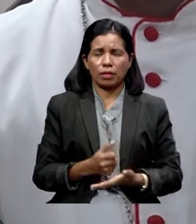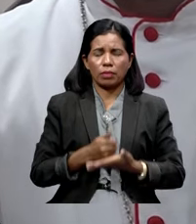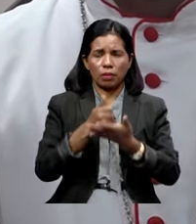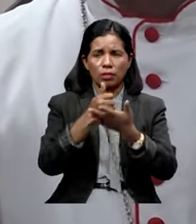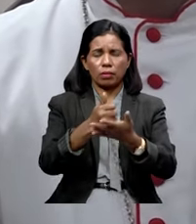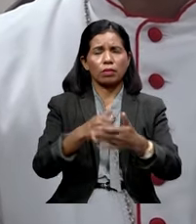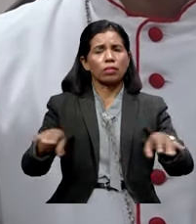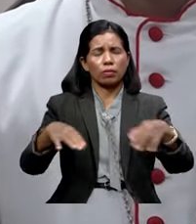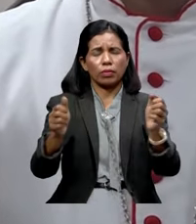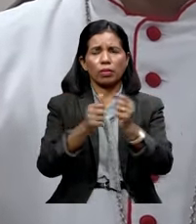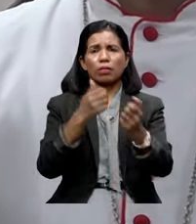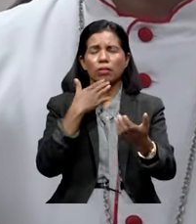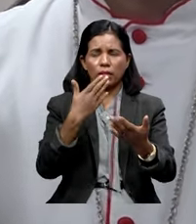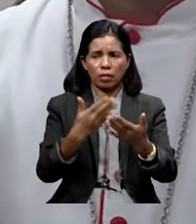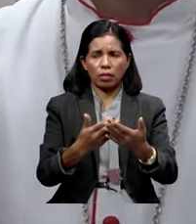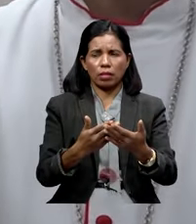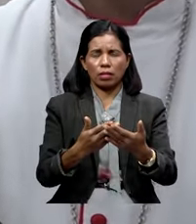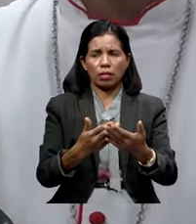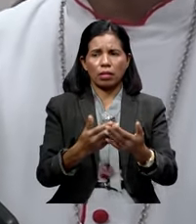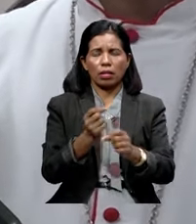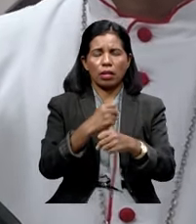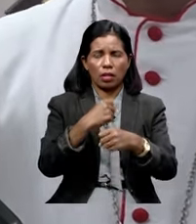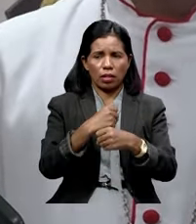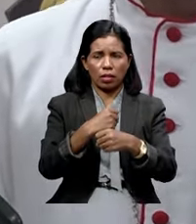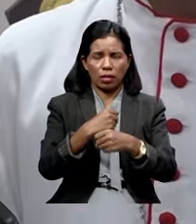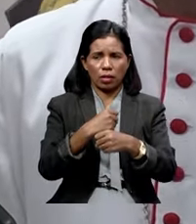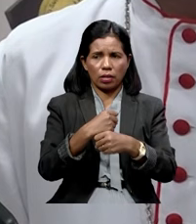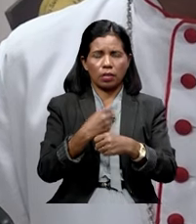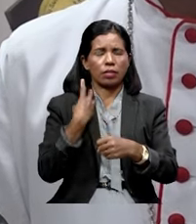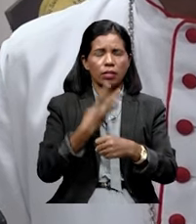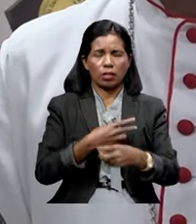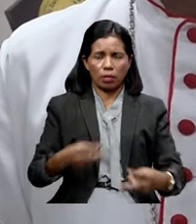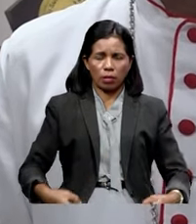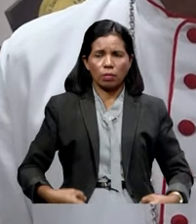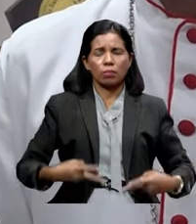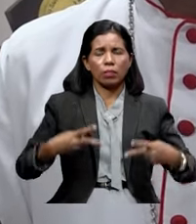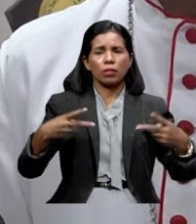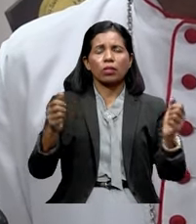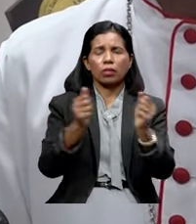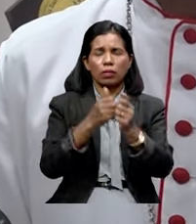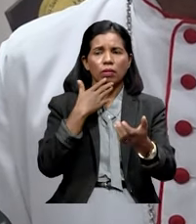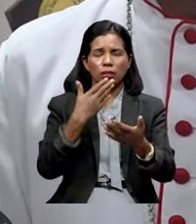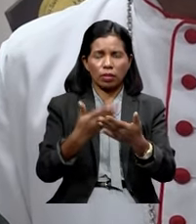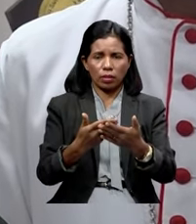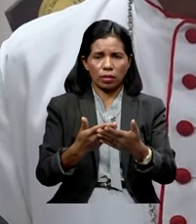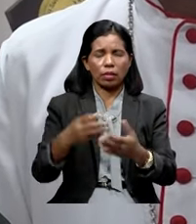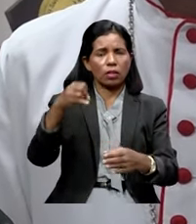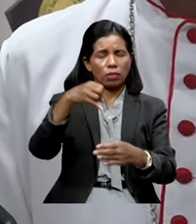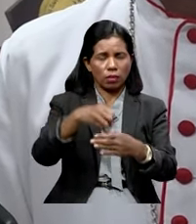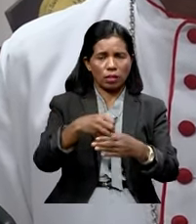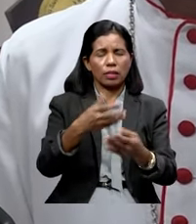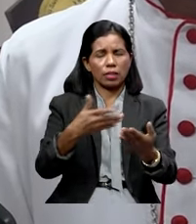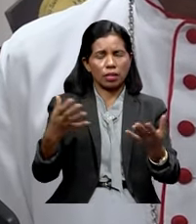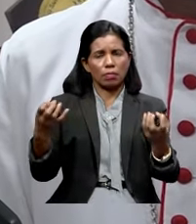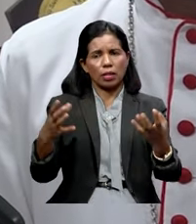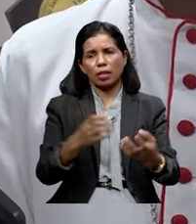serviço de dia ou de halau itenia moris de dia embora e rebuat bala neve lá